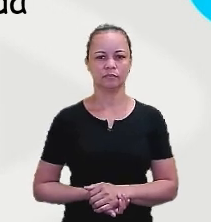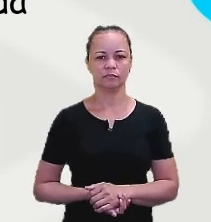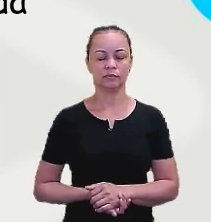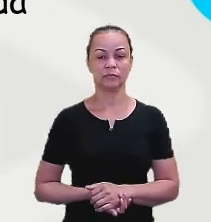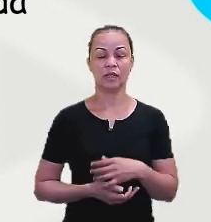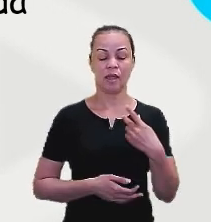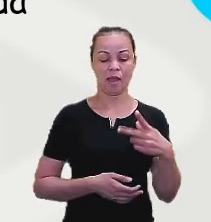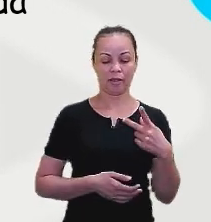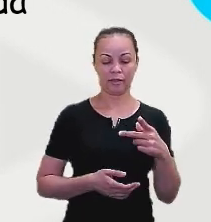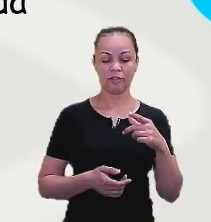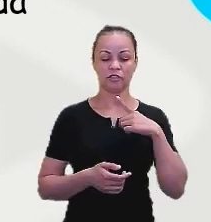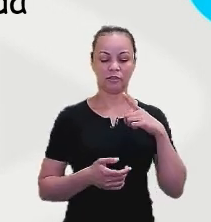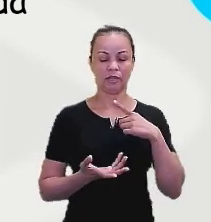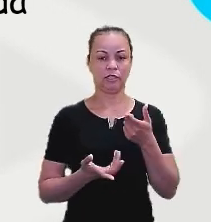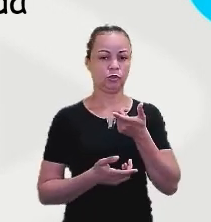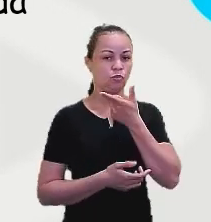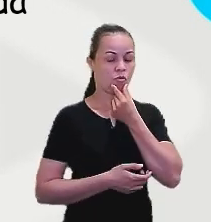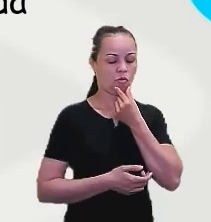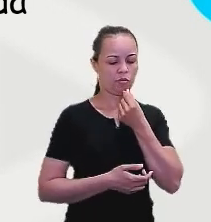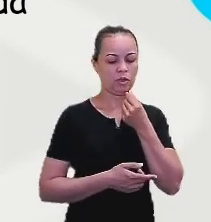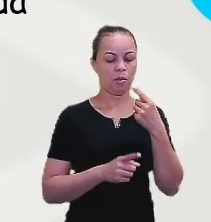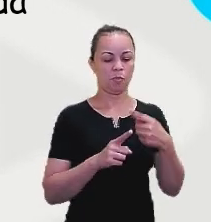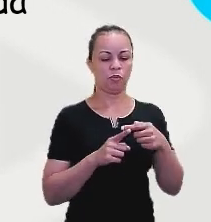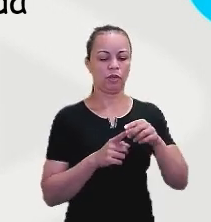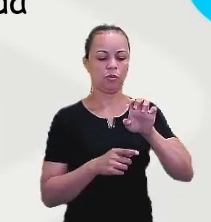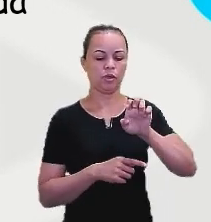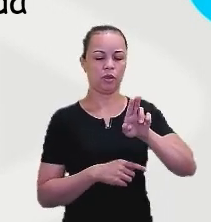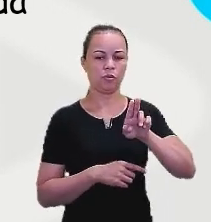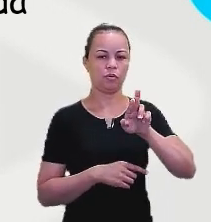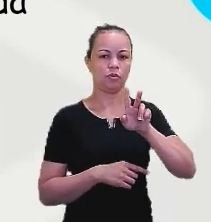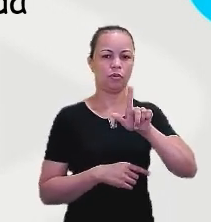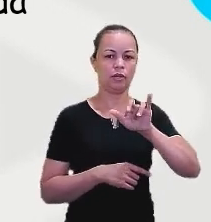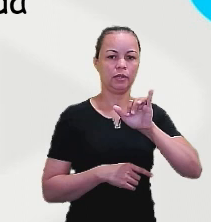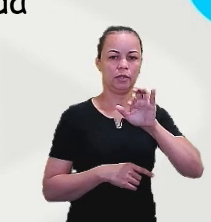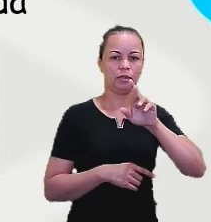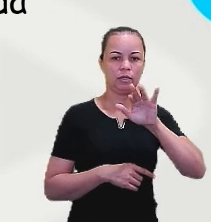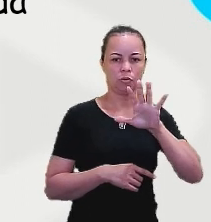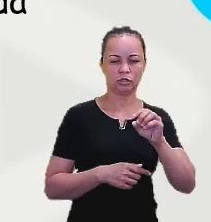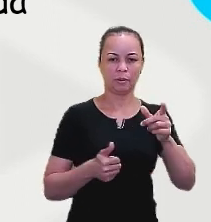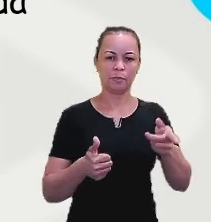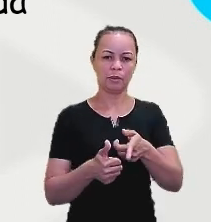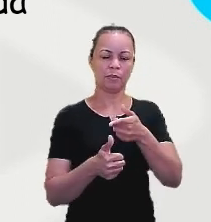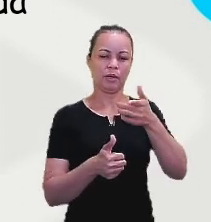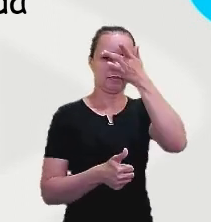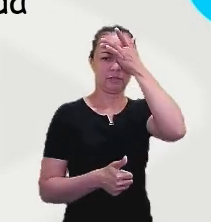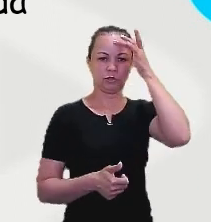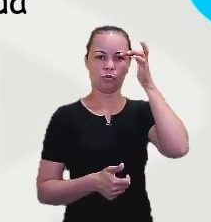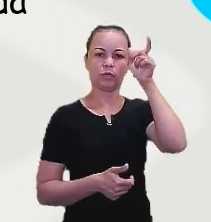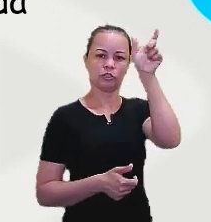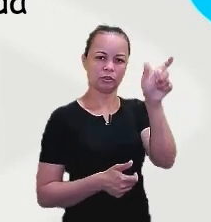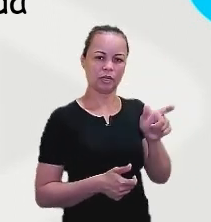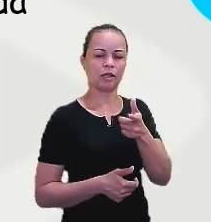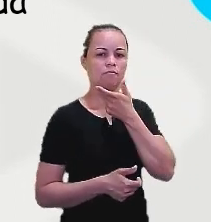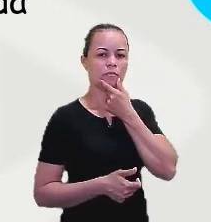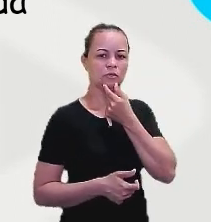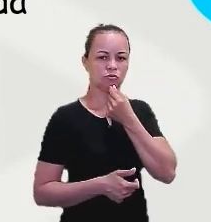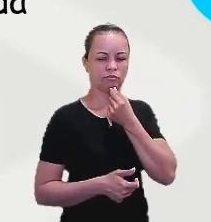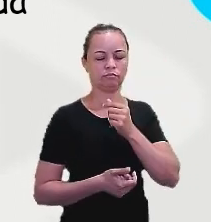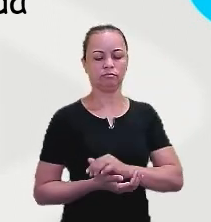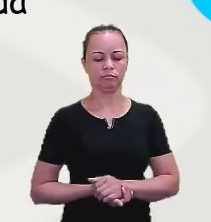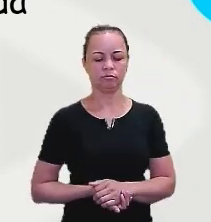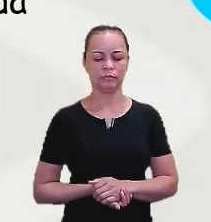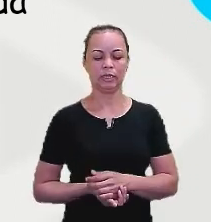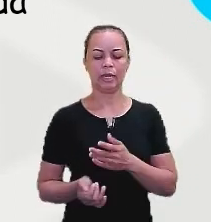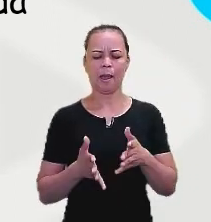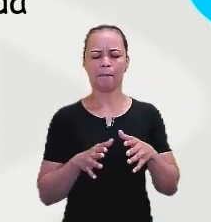Aqui a gente tem assim, ó, do homem, porque o eu lírico está em primeira pessoa e é masculino, né? Porém, apesar de